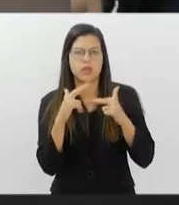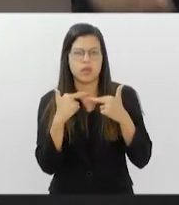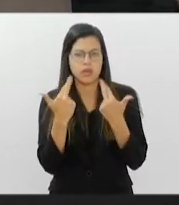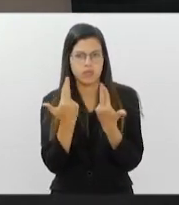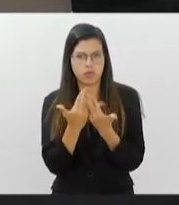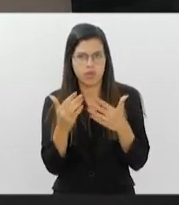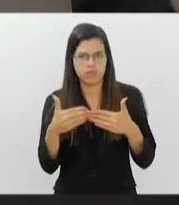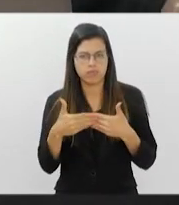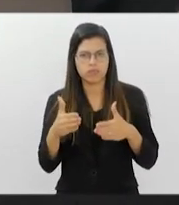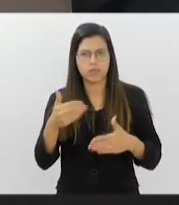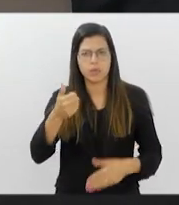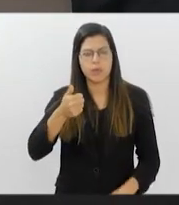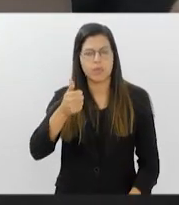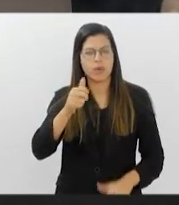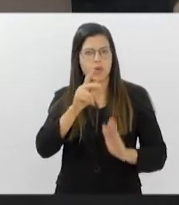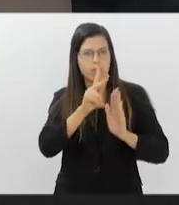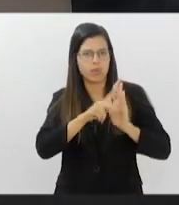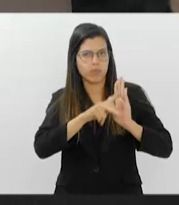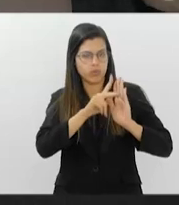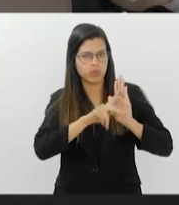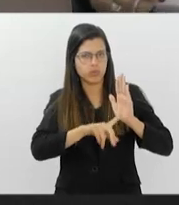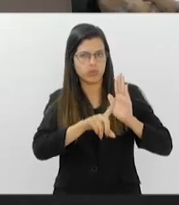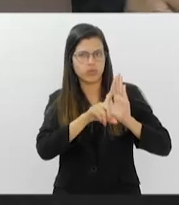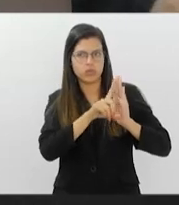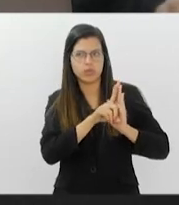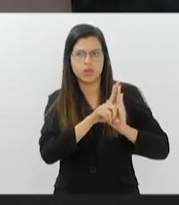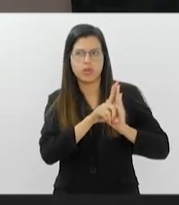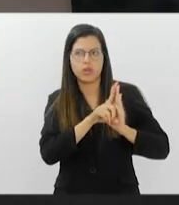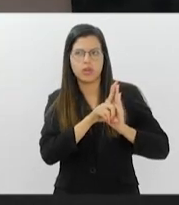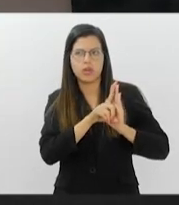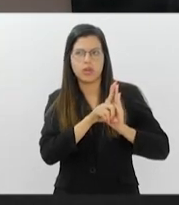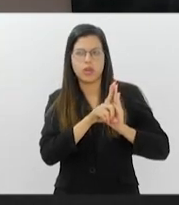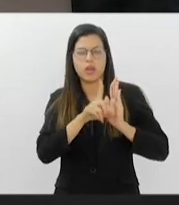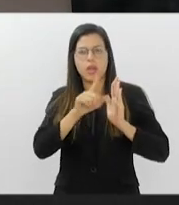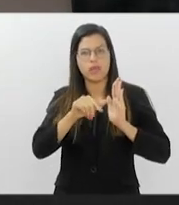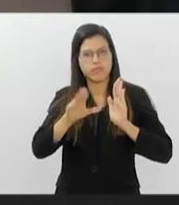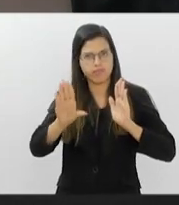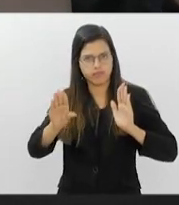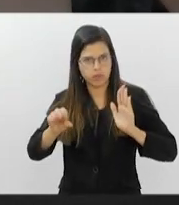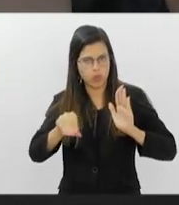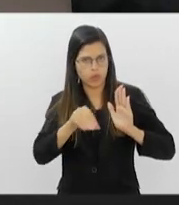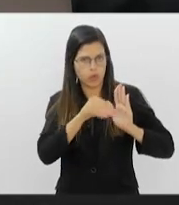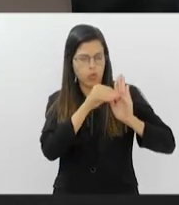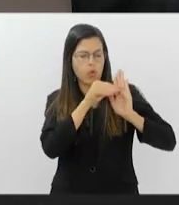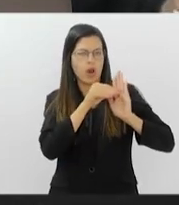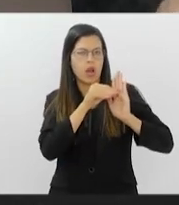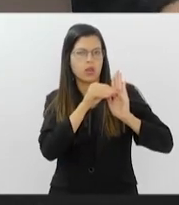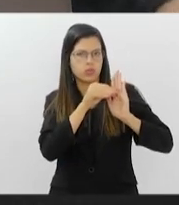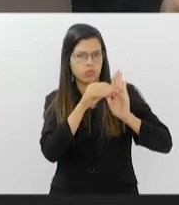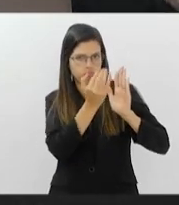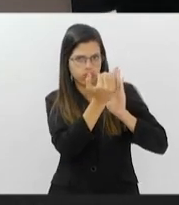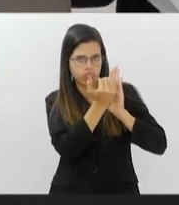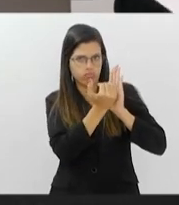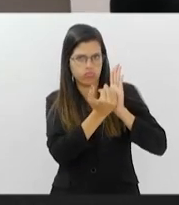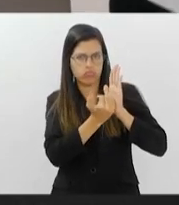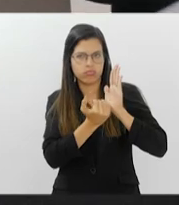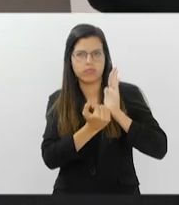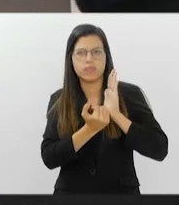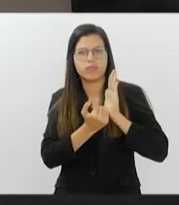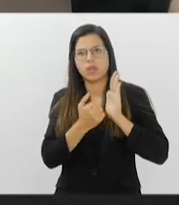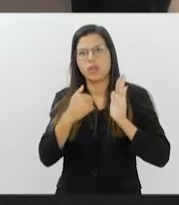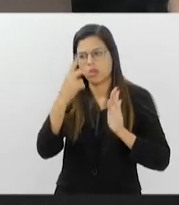primeiro projeto de lei é uma questão de ordem que foi levantada por